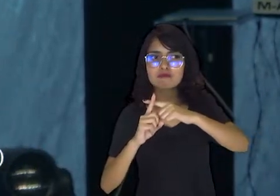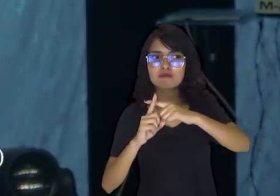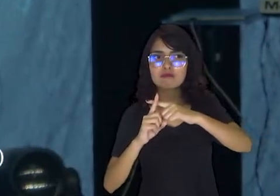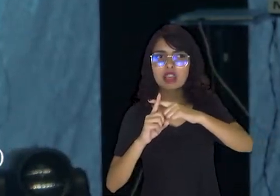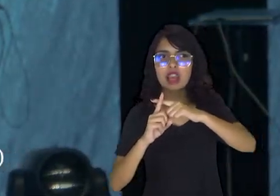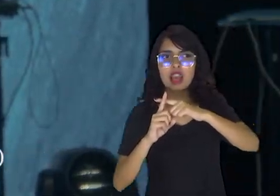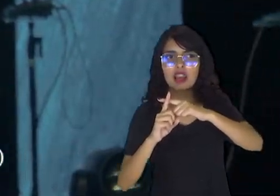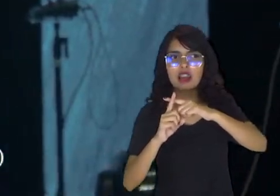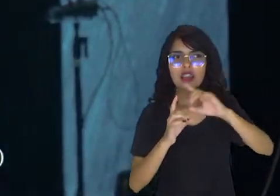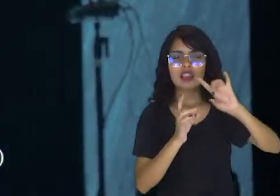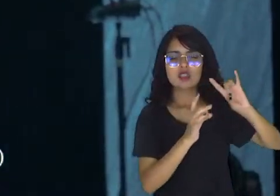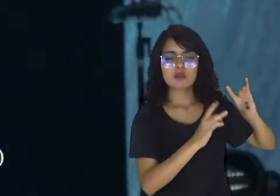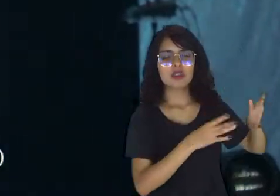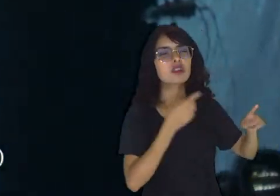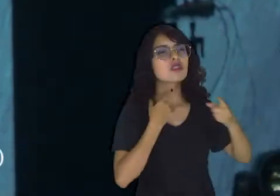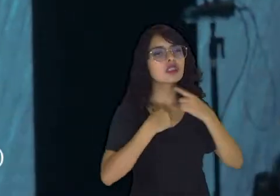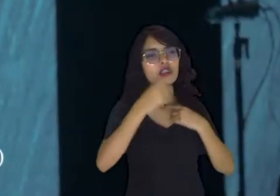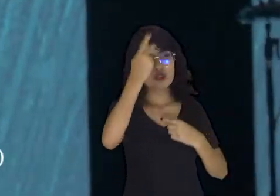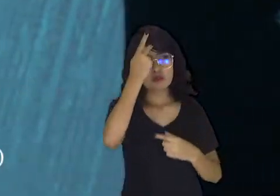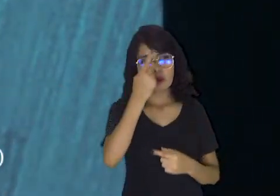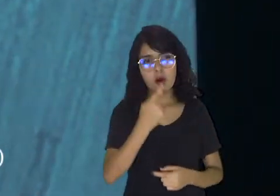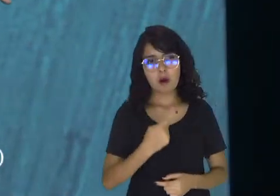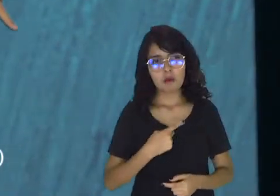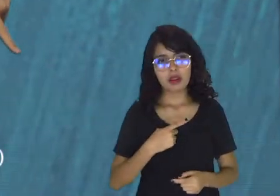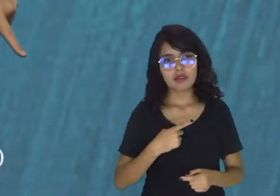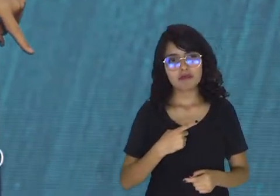trono de Deus.